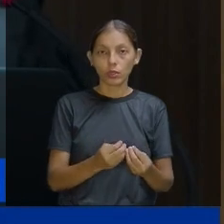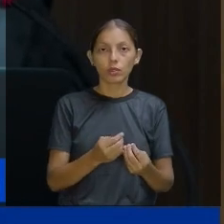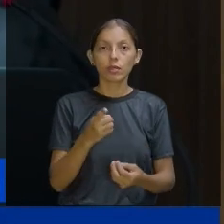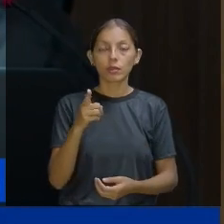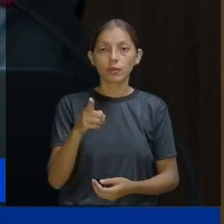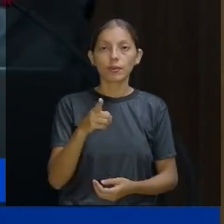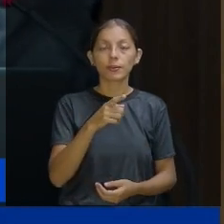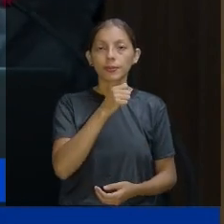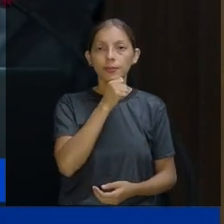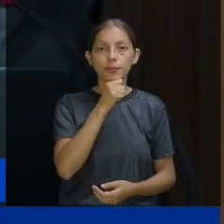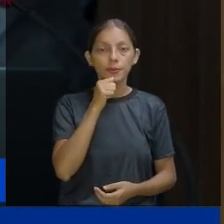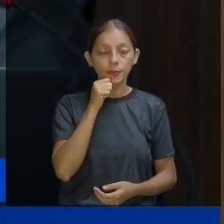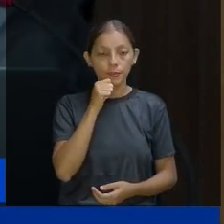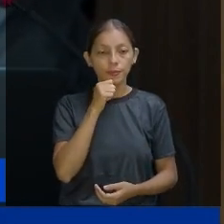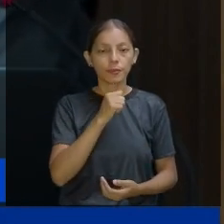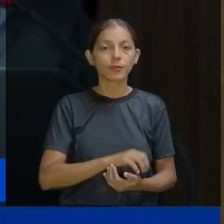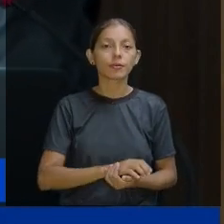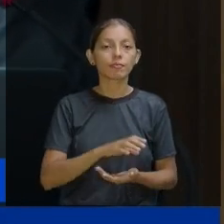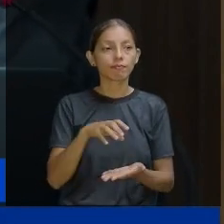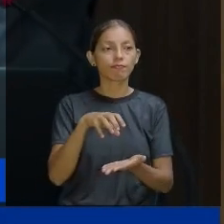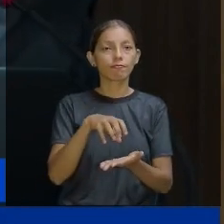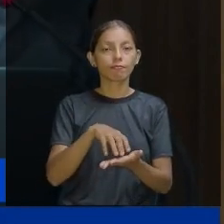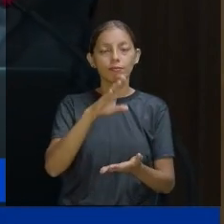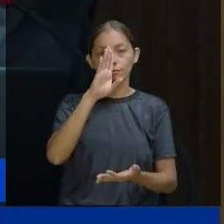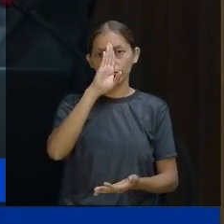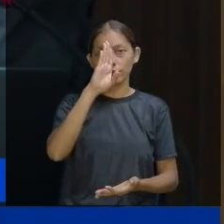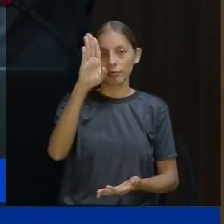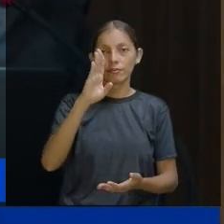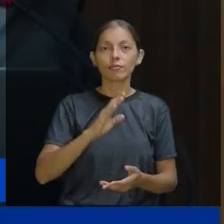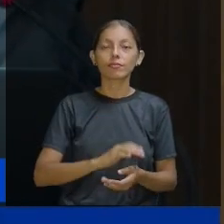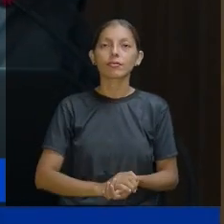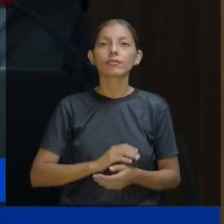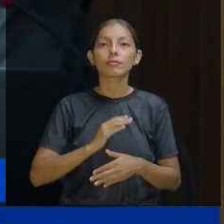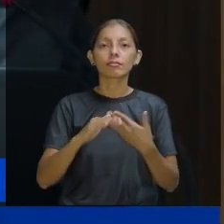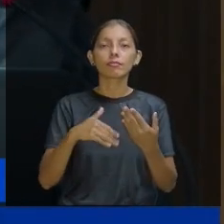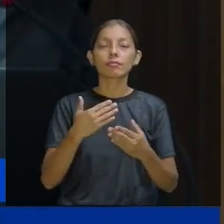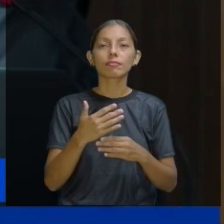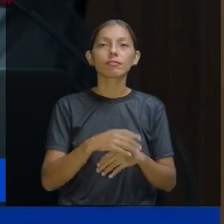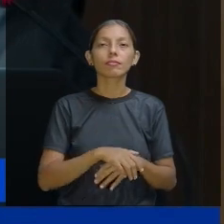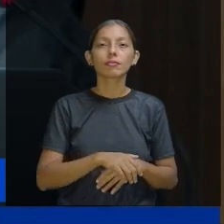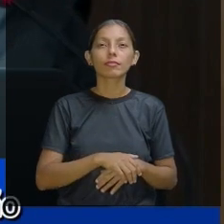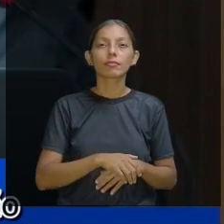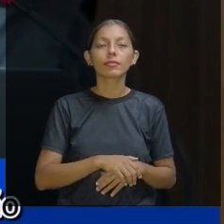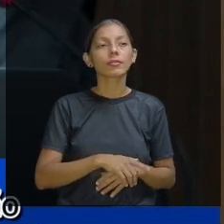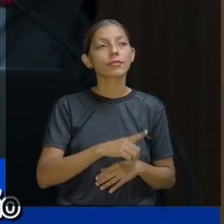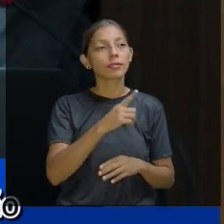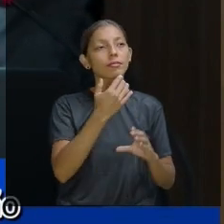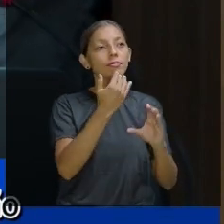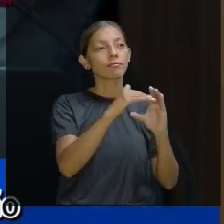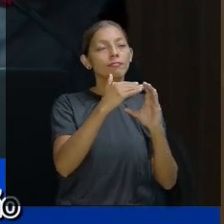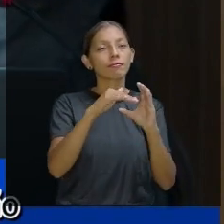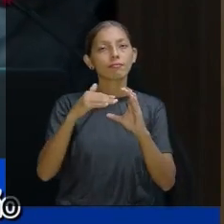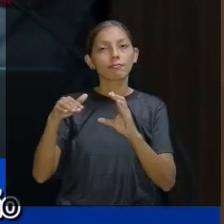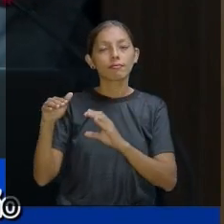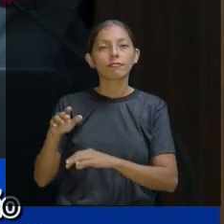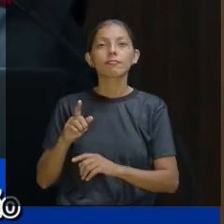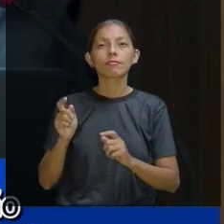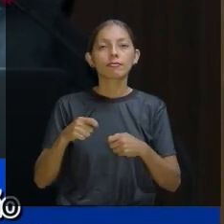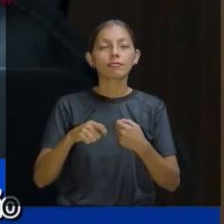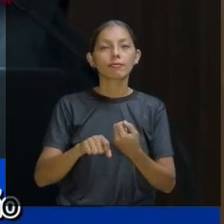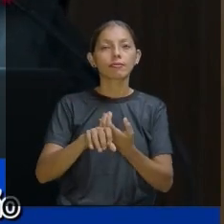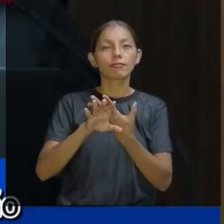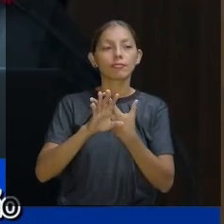ali na frente do Glicério Marques. Depois eu encaminho aí para a escola, para o IFAP e para todos que tiverem interesse, o link, que poderão